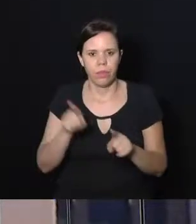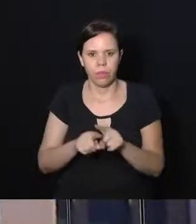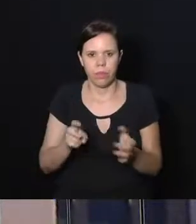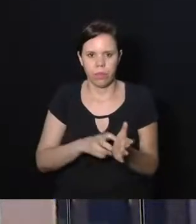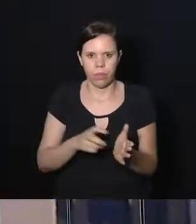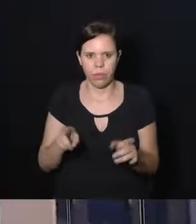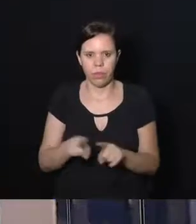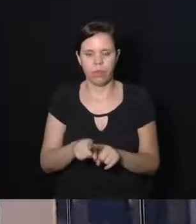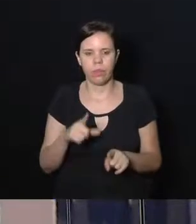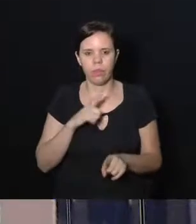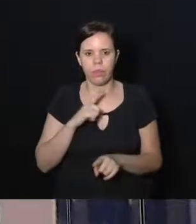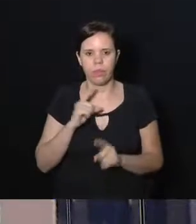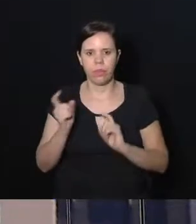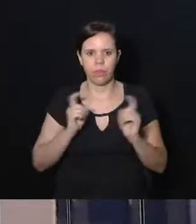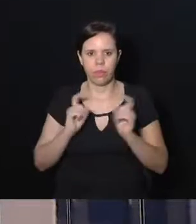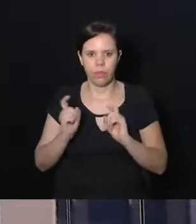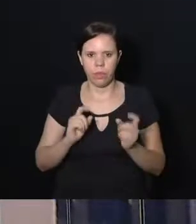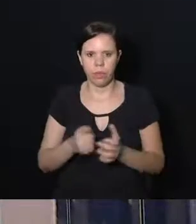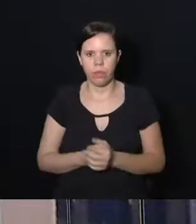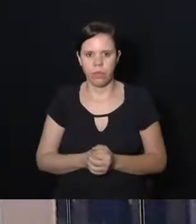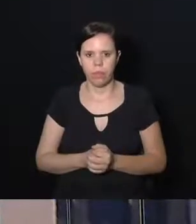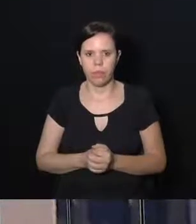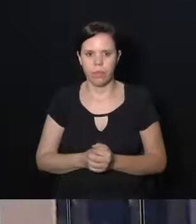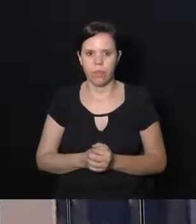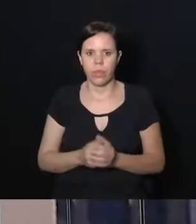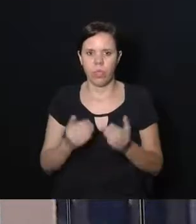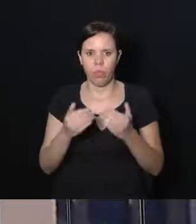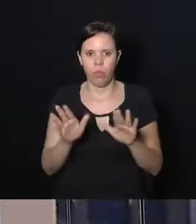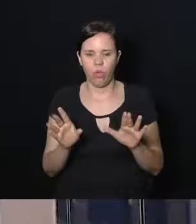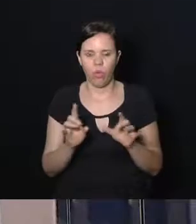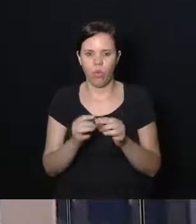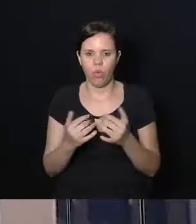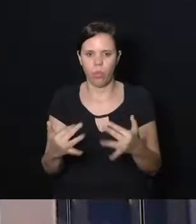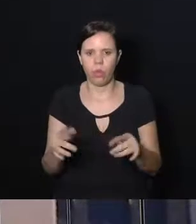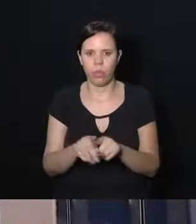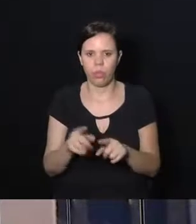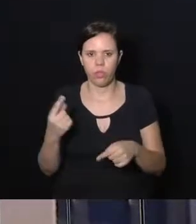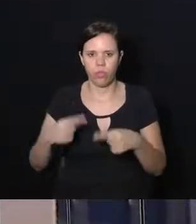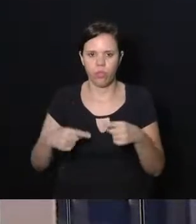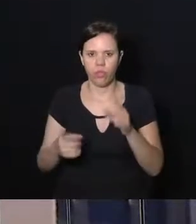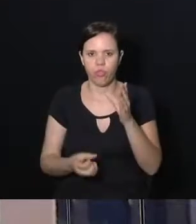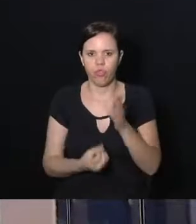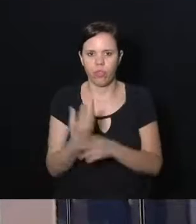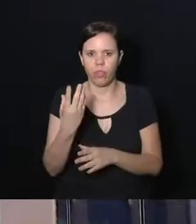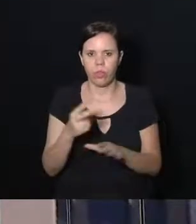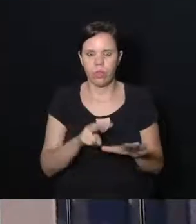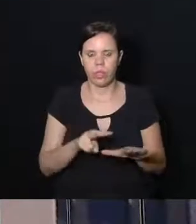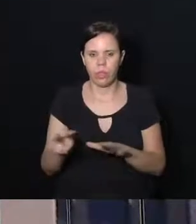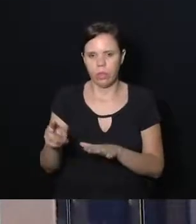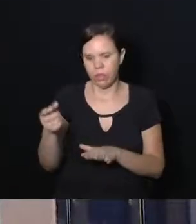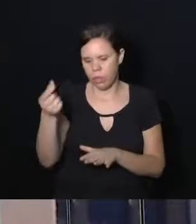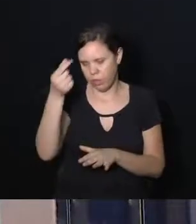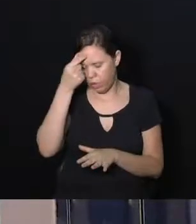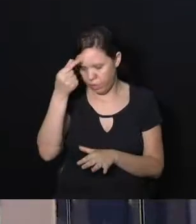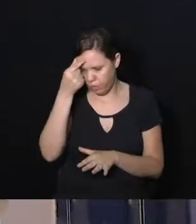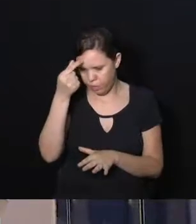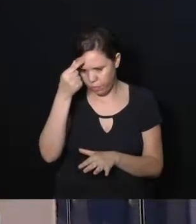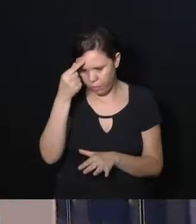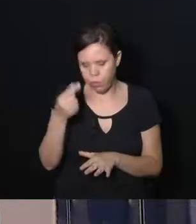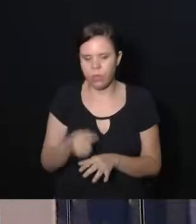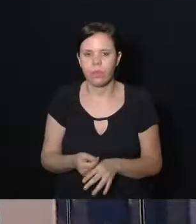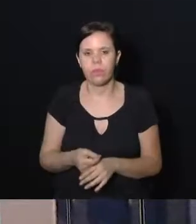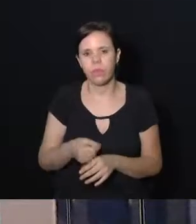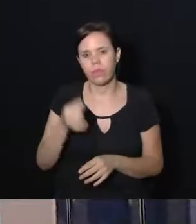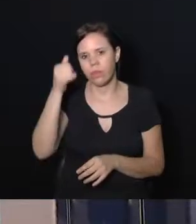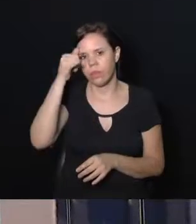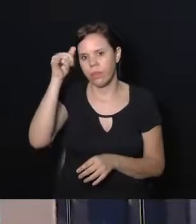manhã, também em audiência pública, foi discutida a criação de uma semana de conscientização e